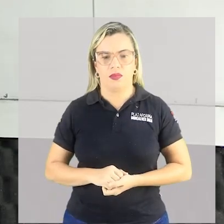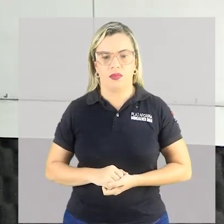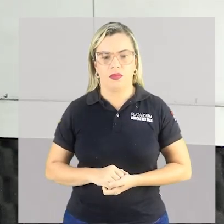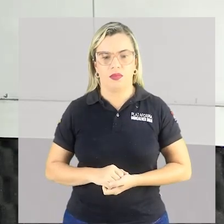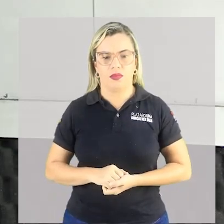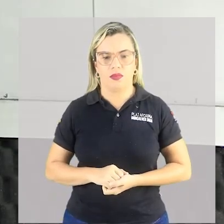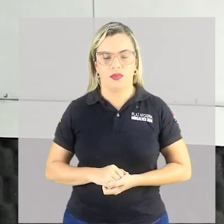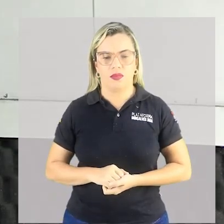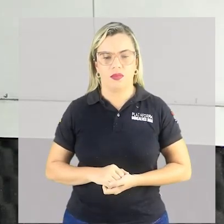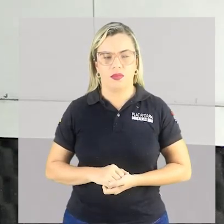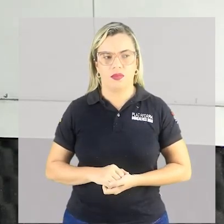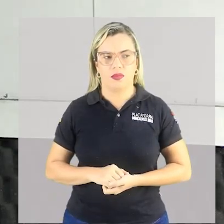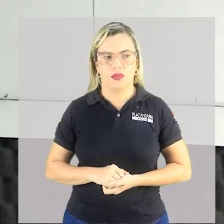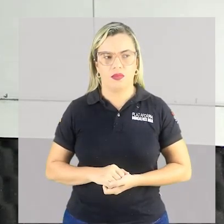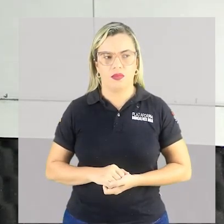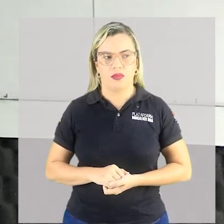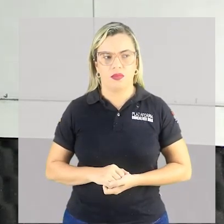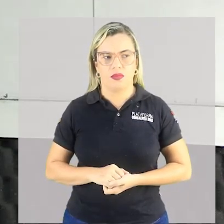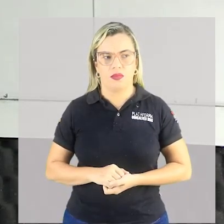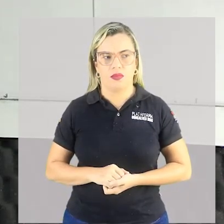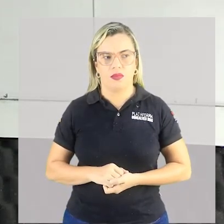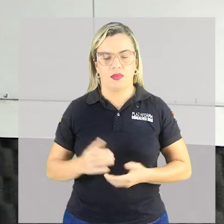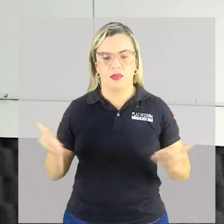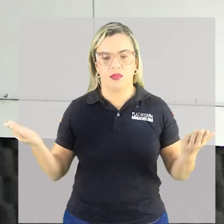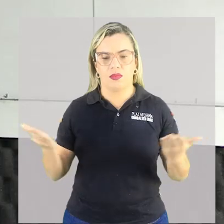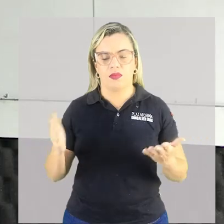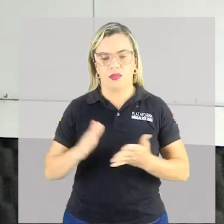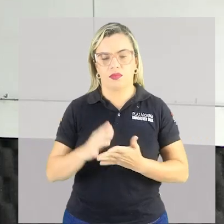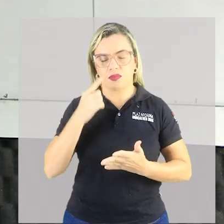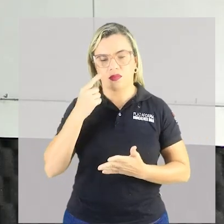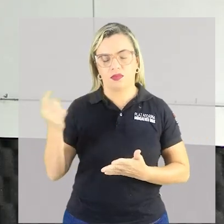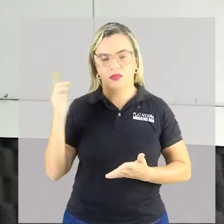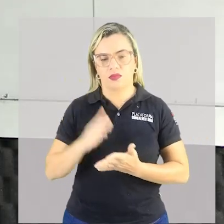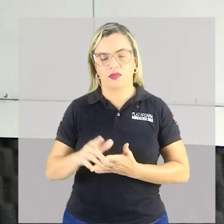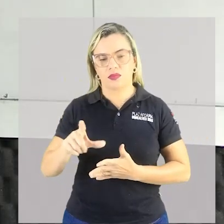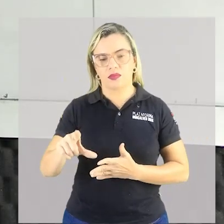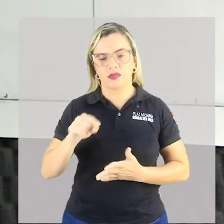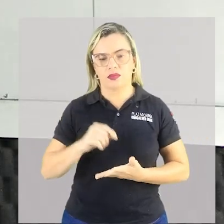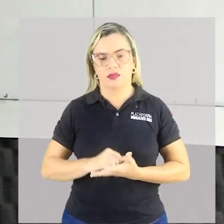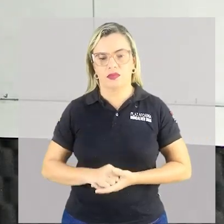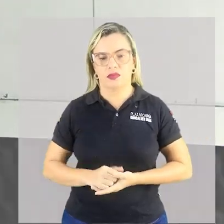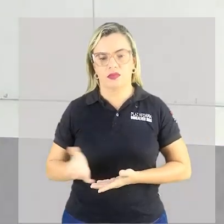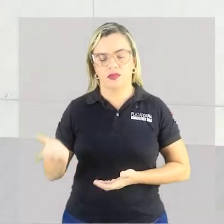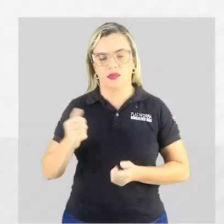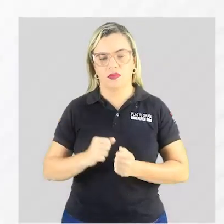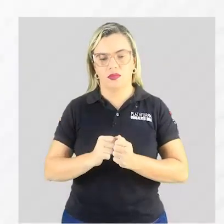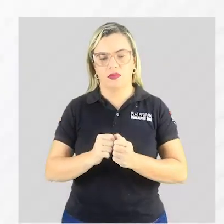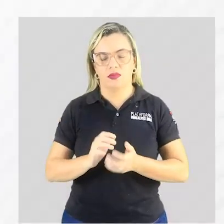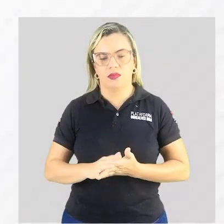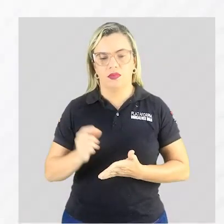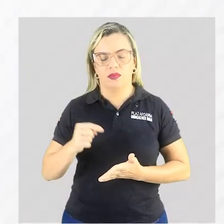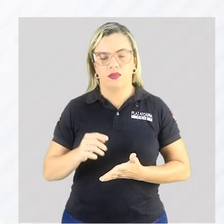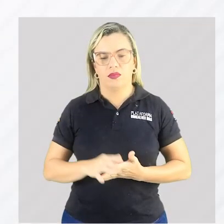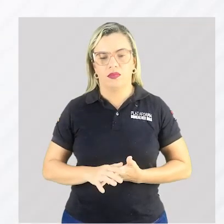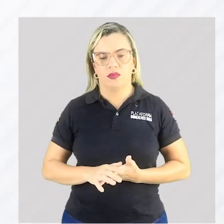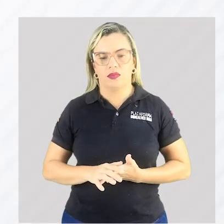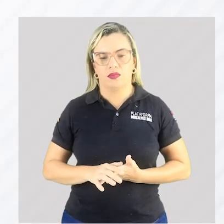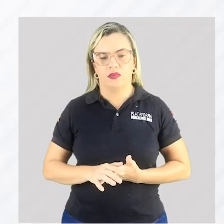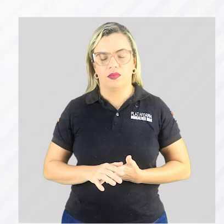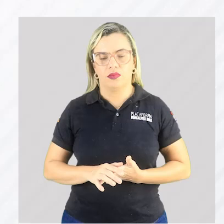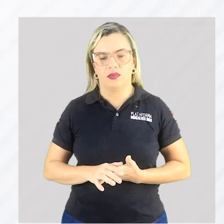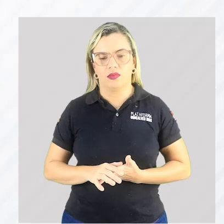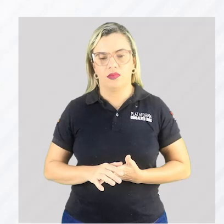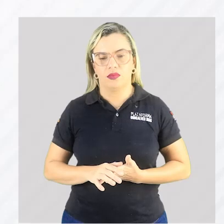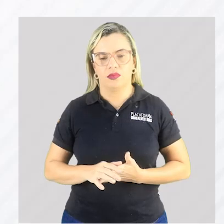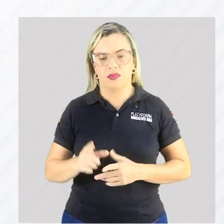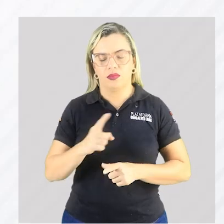4. Tranquilo? Agora é só nós procurarmos nas alternativas. Bora lá? 1 sobre 4 está exatamente